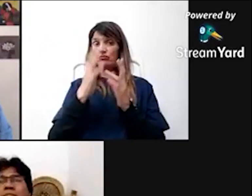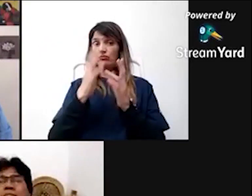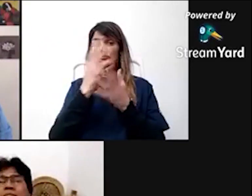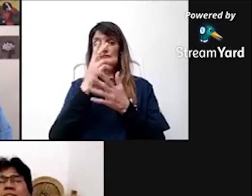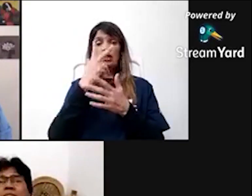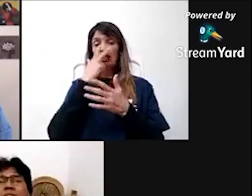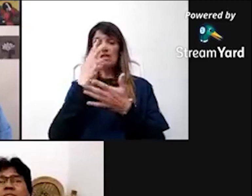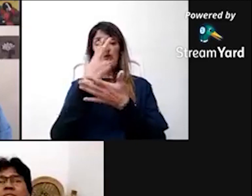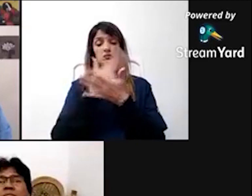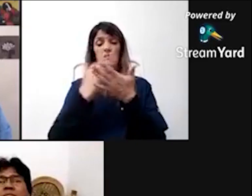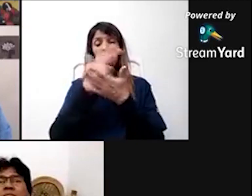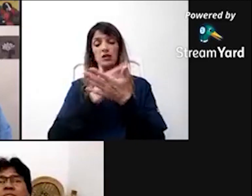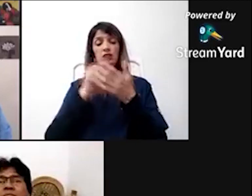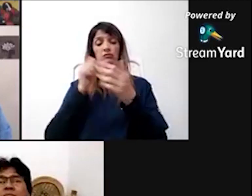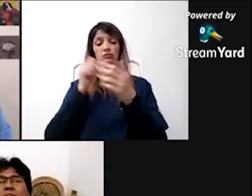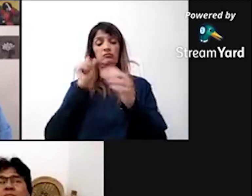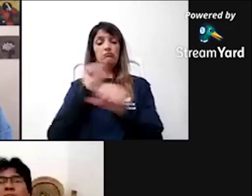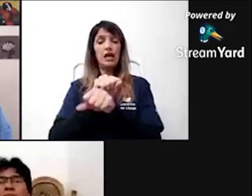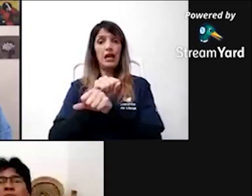tempo. Nós estamos